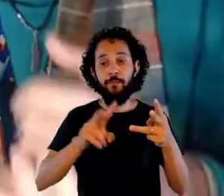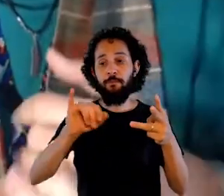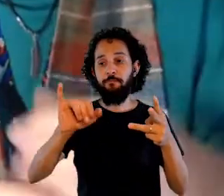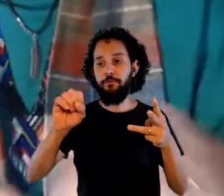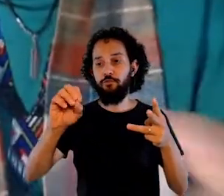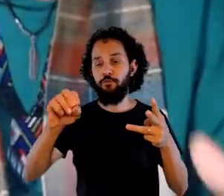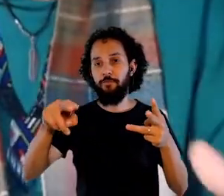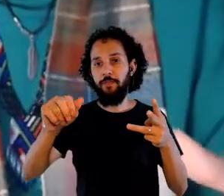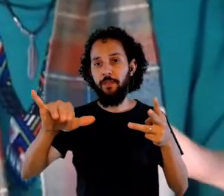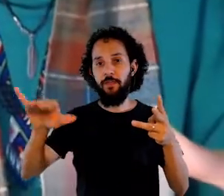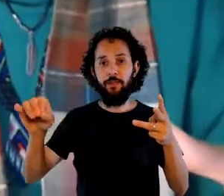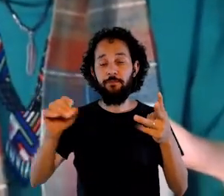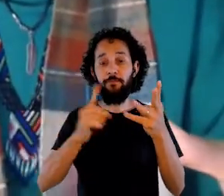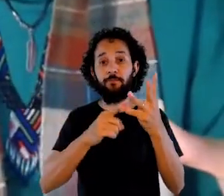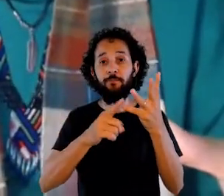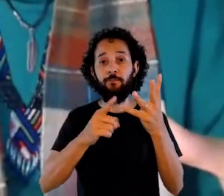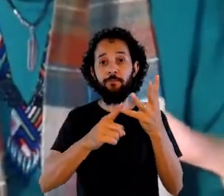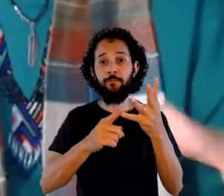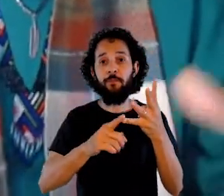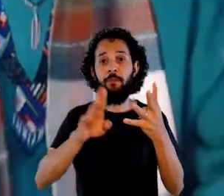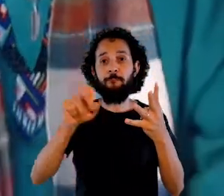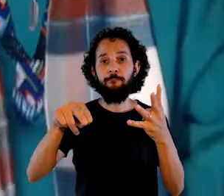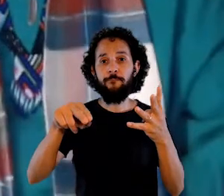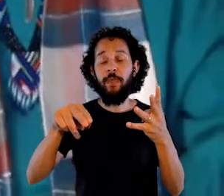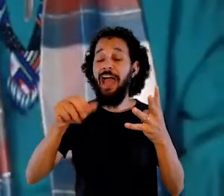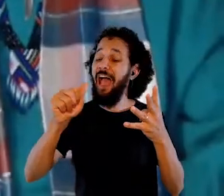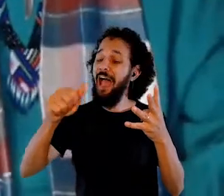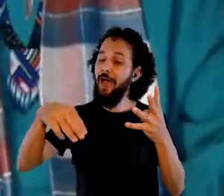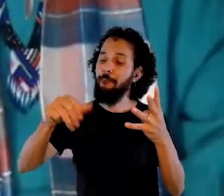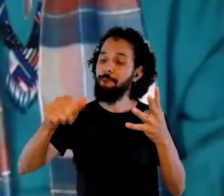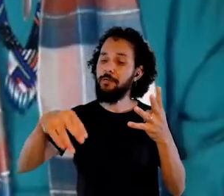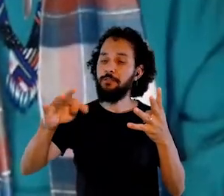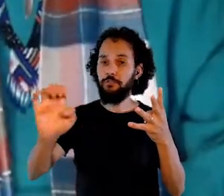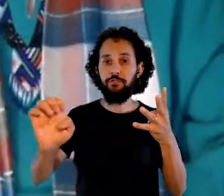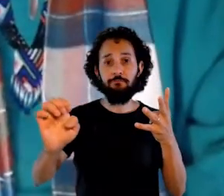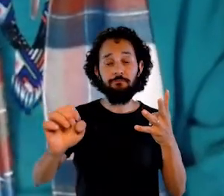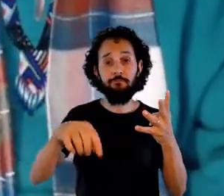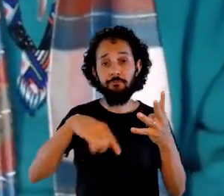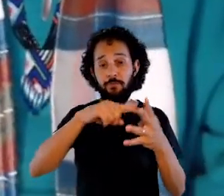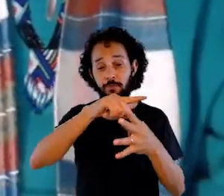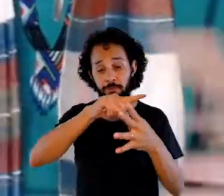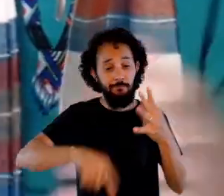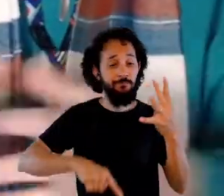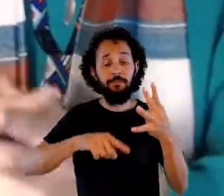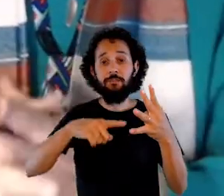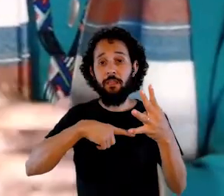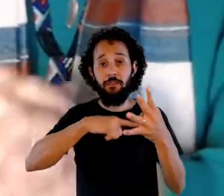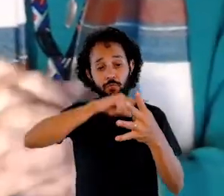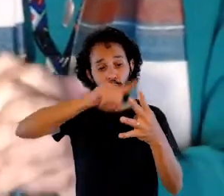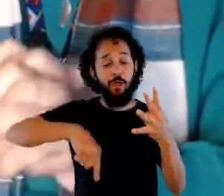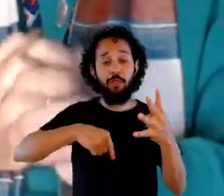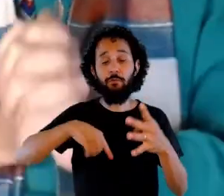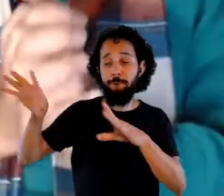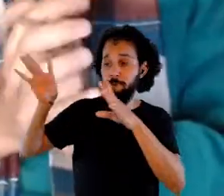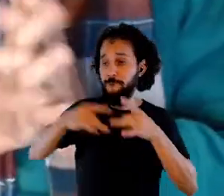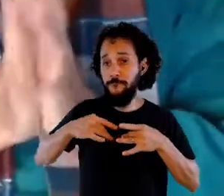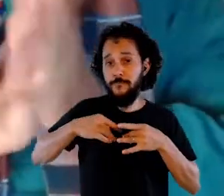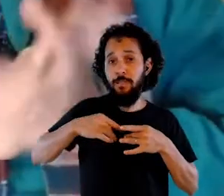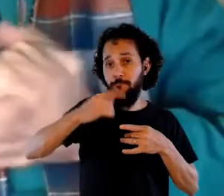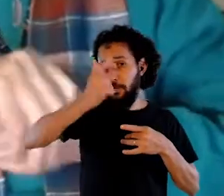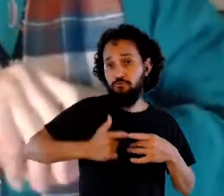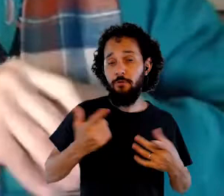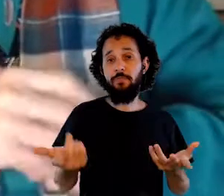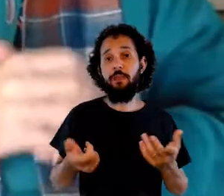do guerreiro ou amante, né? Então, a gente vai vivendo, na verdade, personagens também dentro dos trabalhos xamânicos, né?